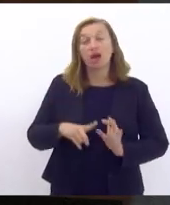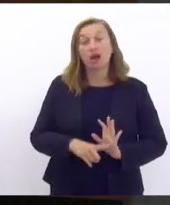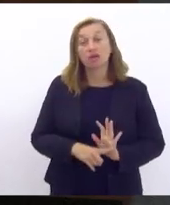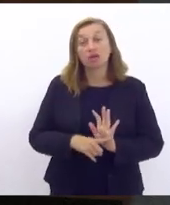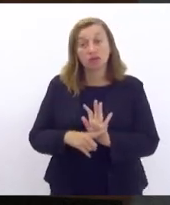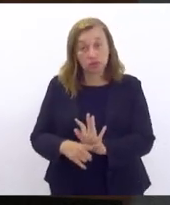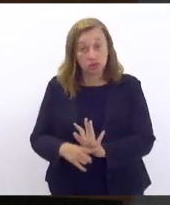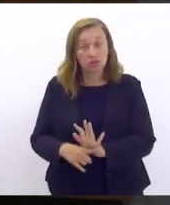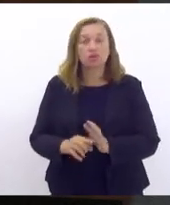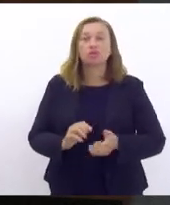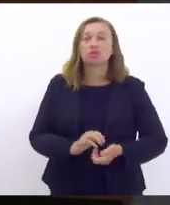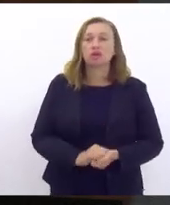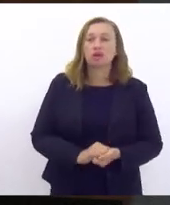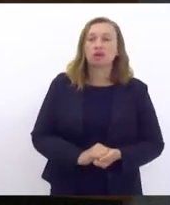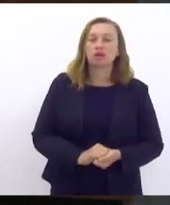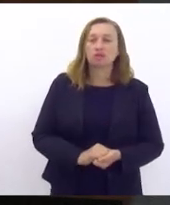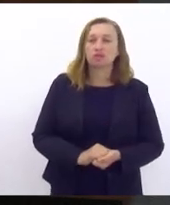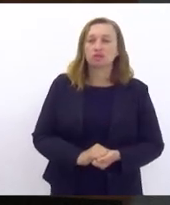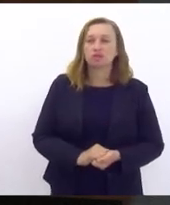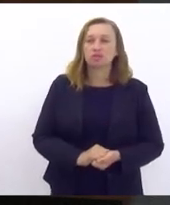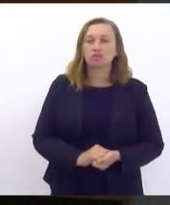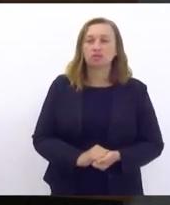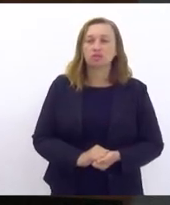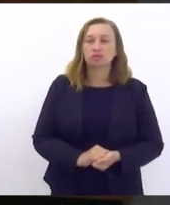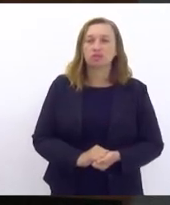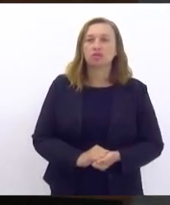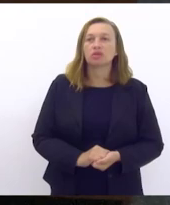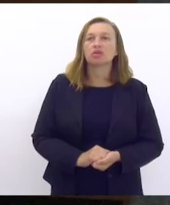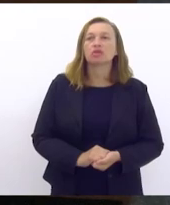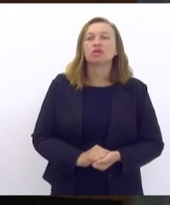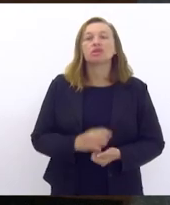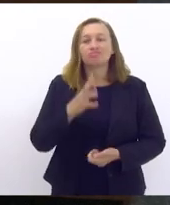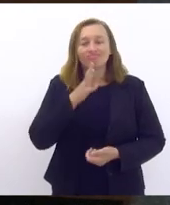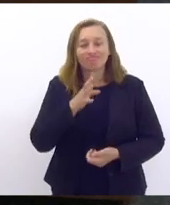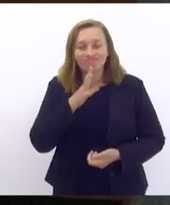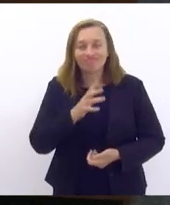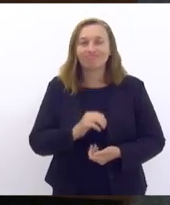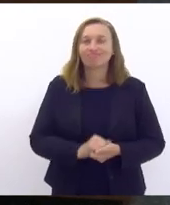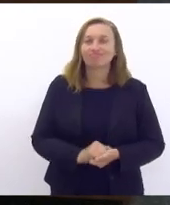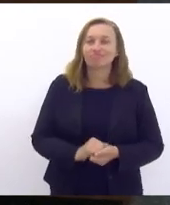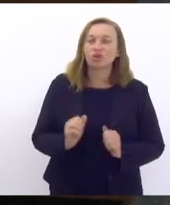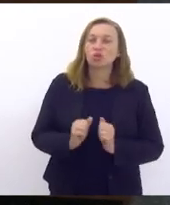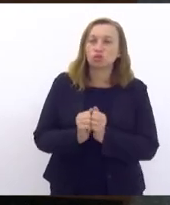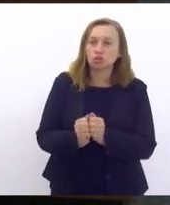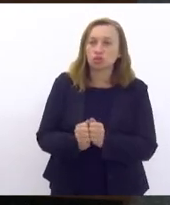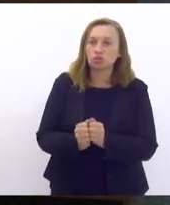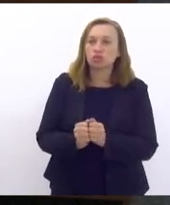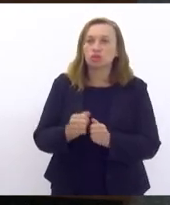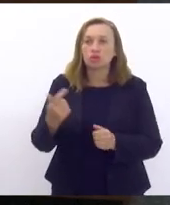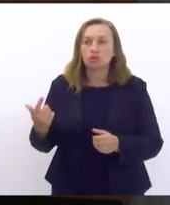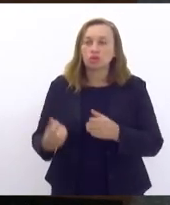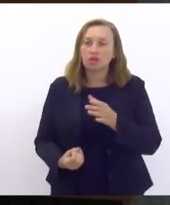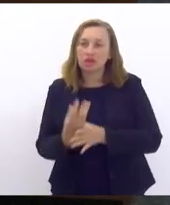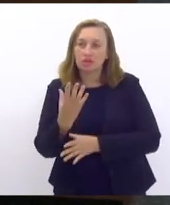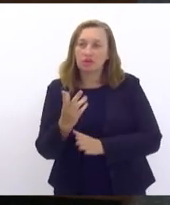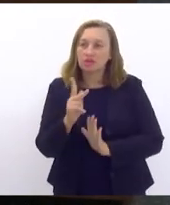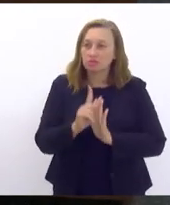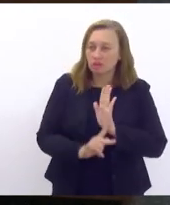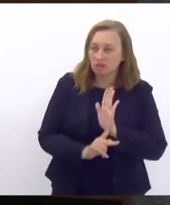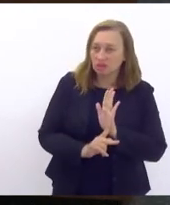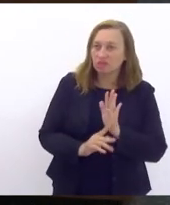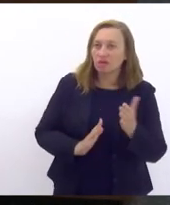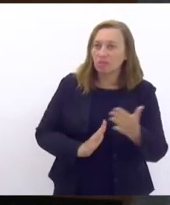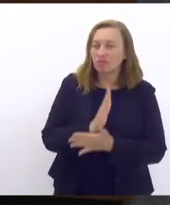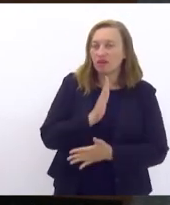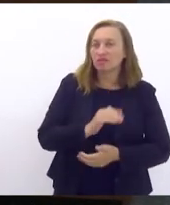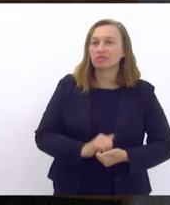enquanto construção de nação. E que legal que você, junto com eles, construiu esse projeto e foi aqui